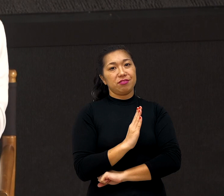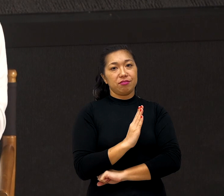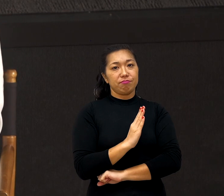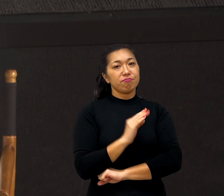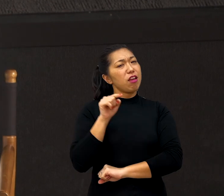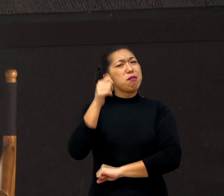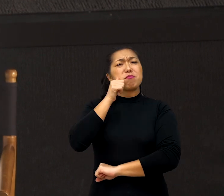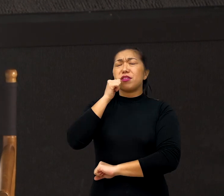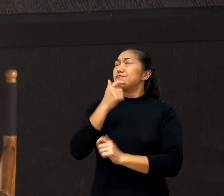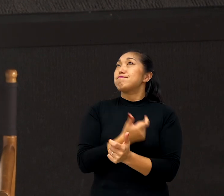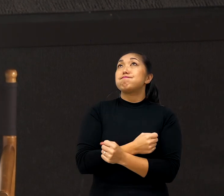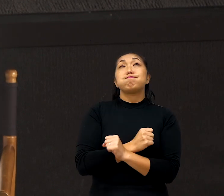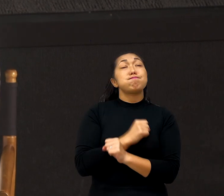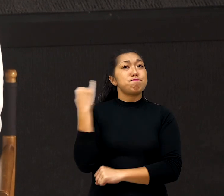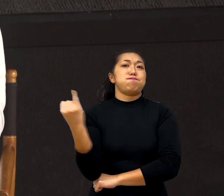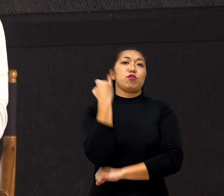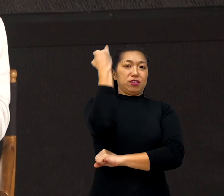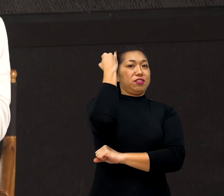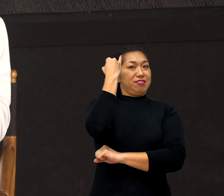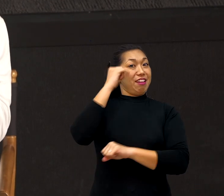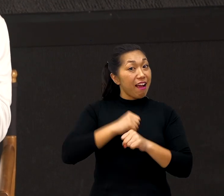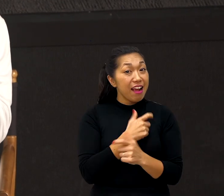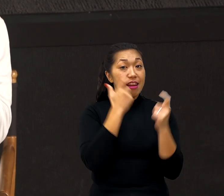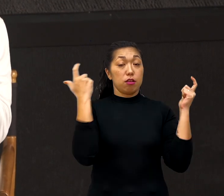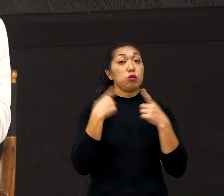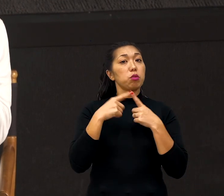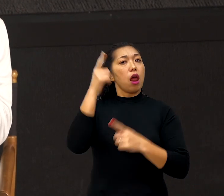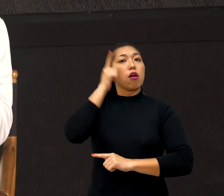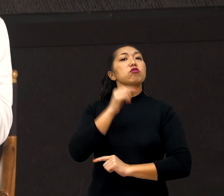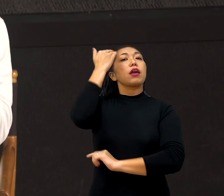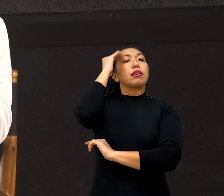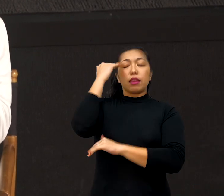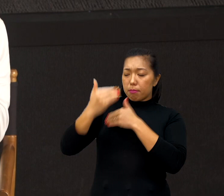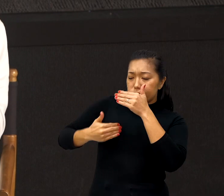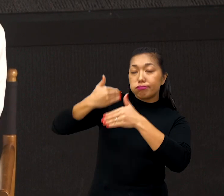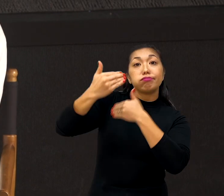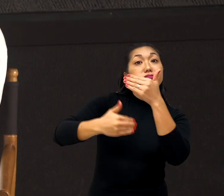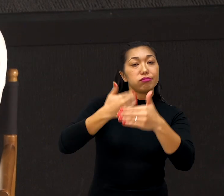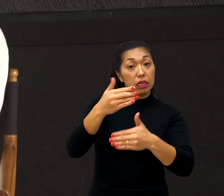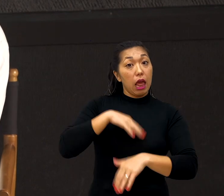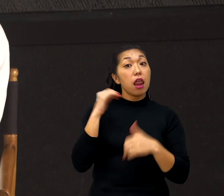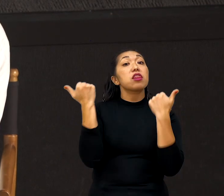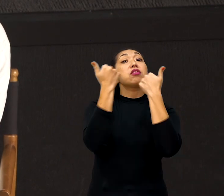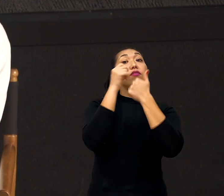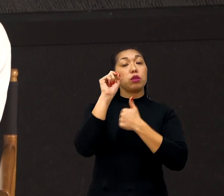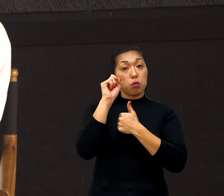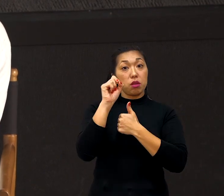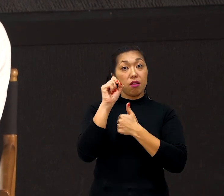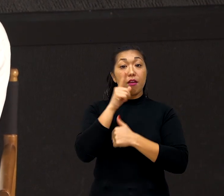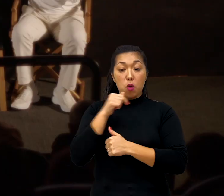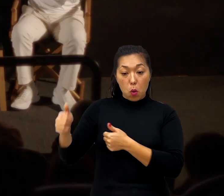Marina é grande nesse sentido, porque ela consegue ler projetos muito na frente. E a Marina defendeu a transposição do